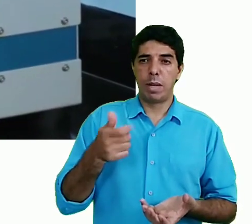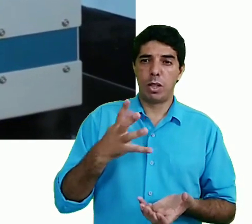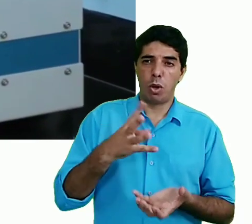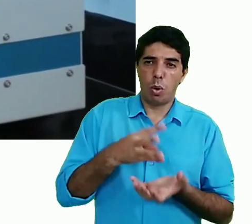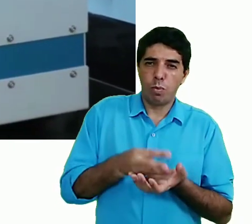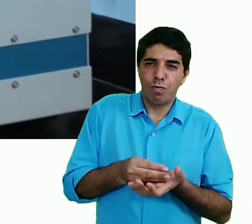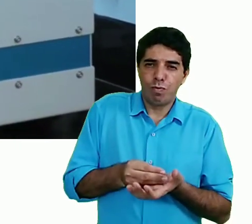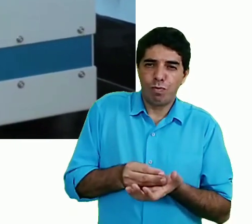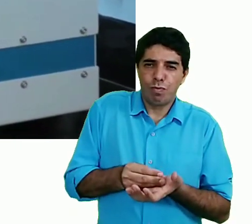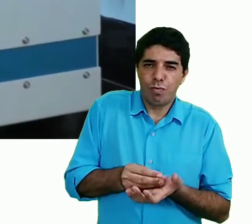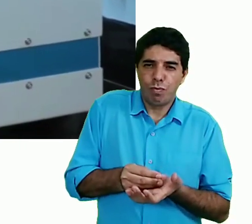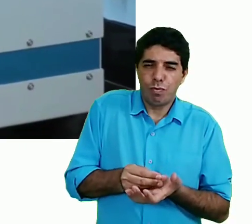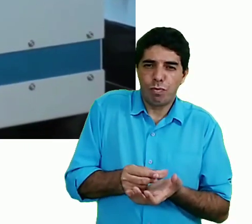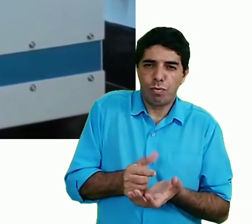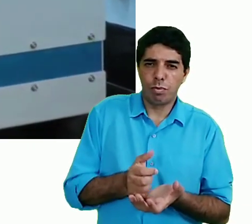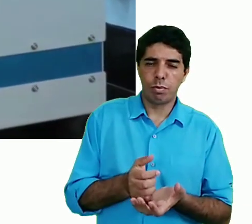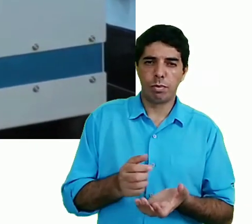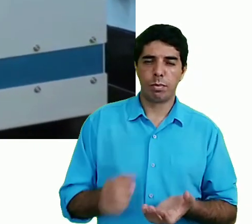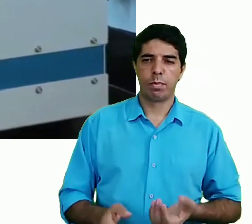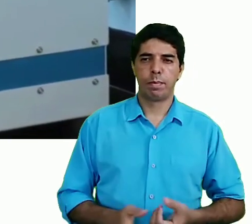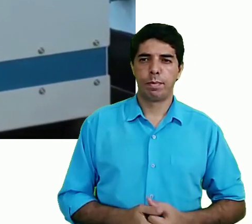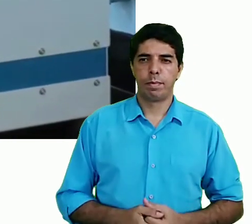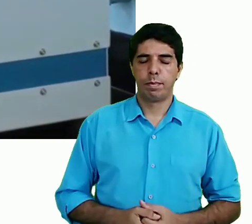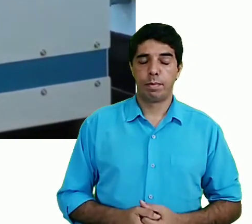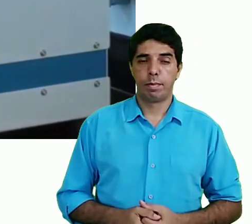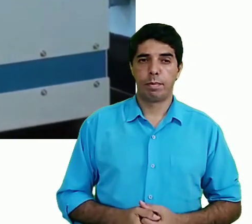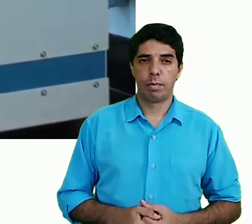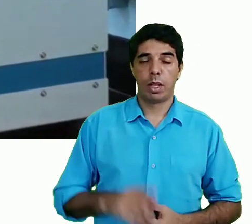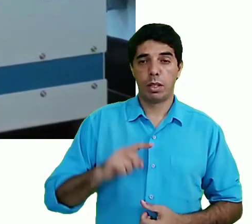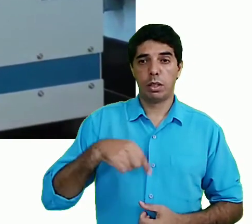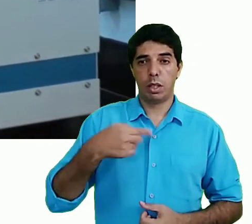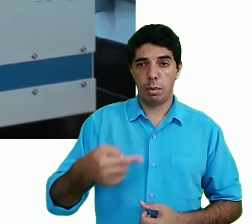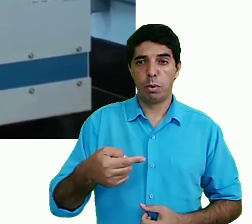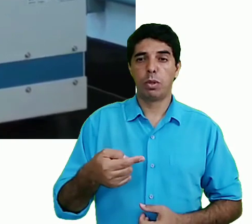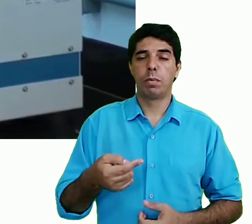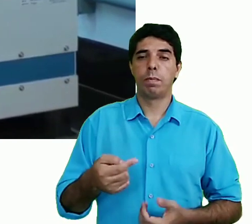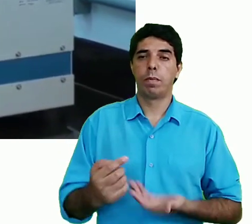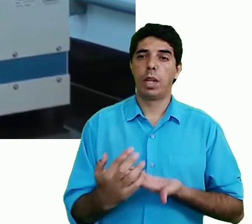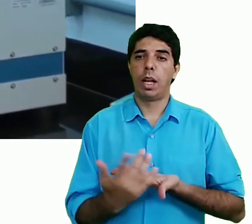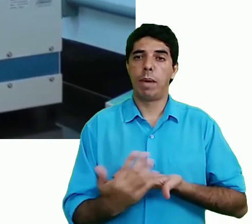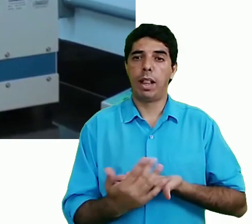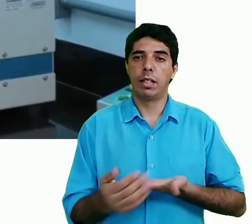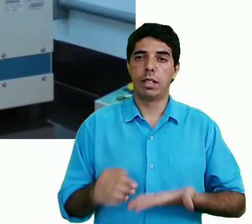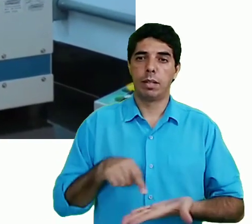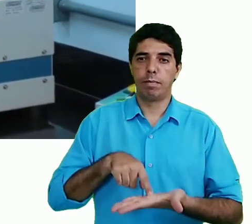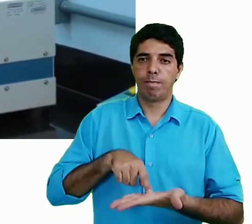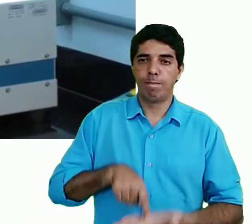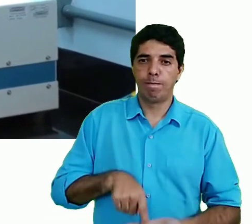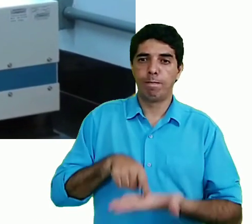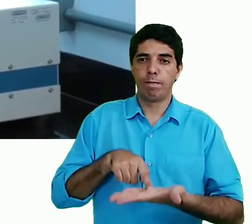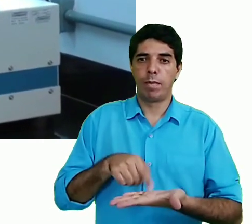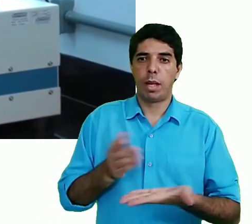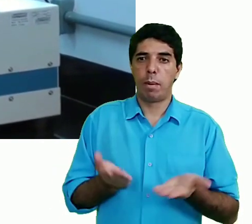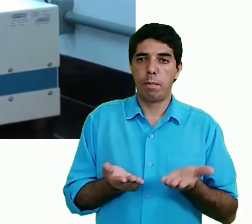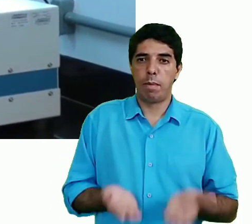tá? E assim, depois, realizar a pesagem.